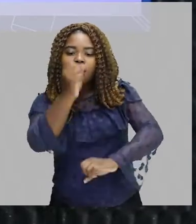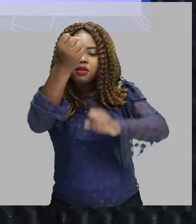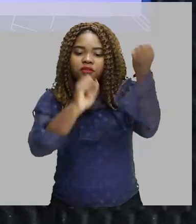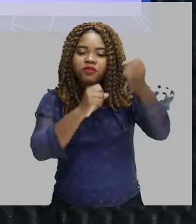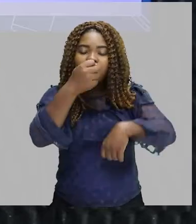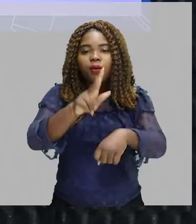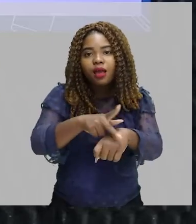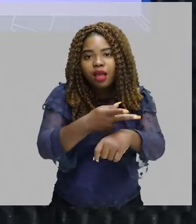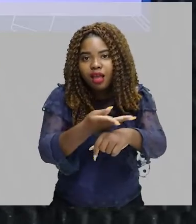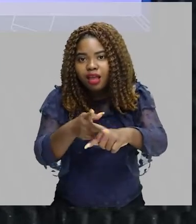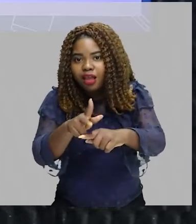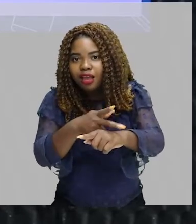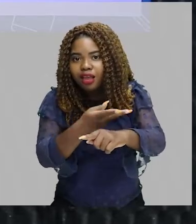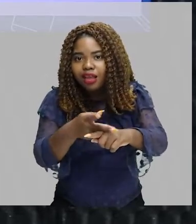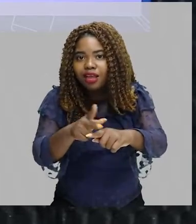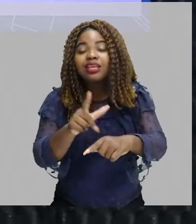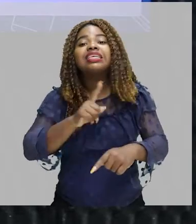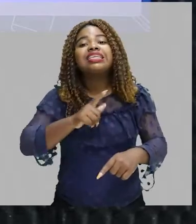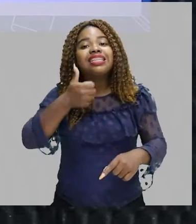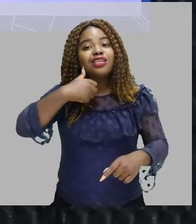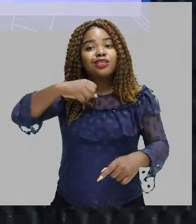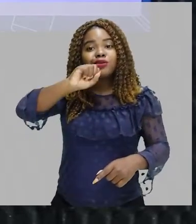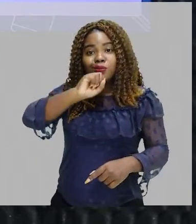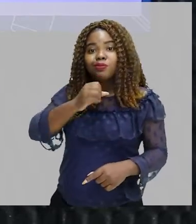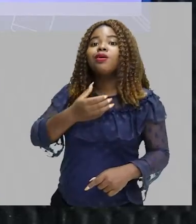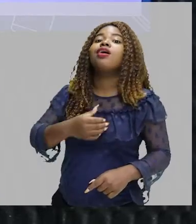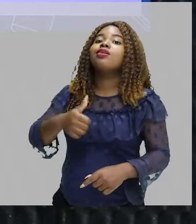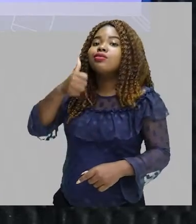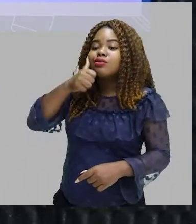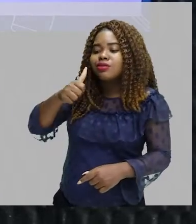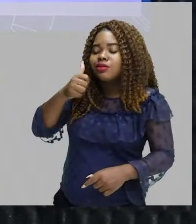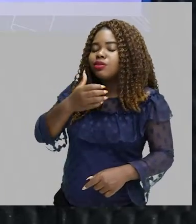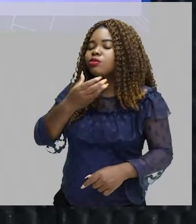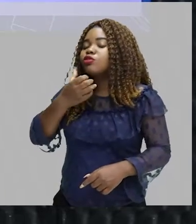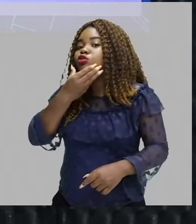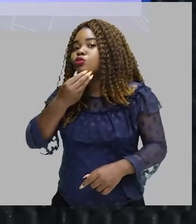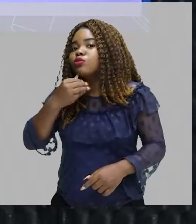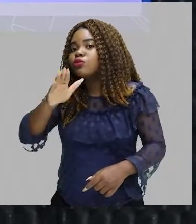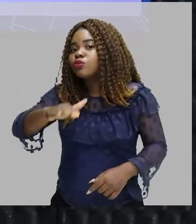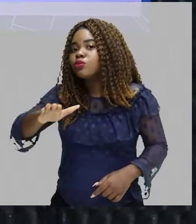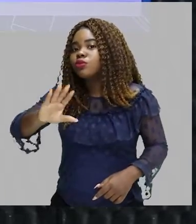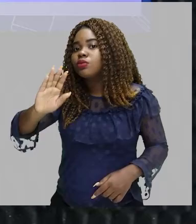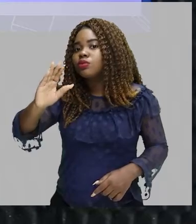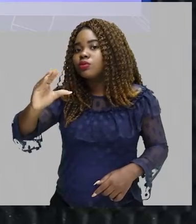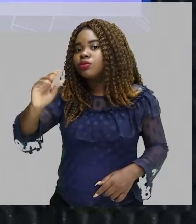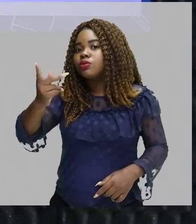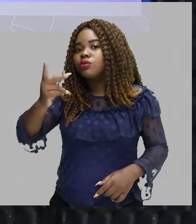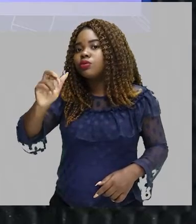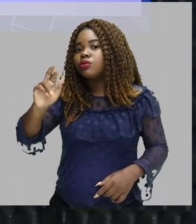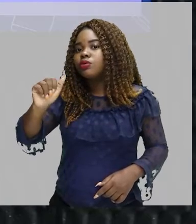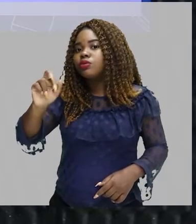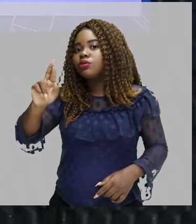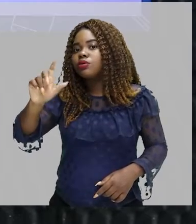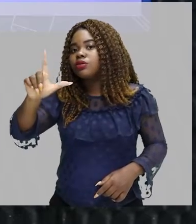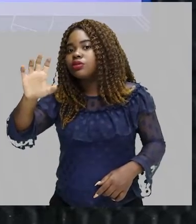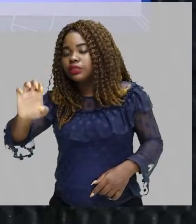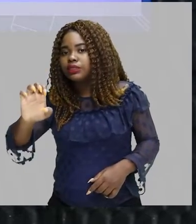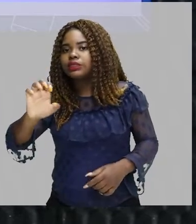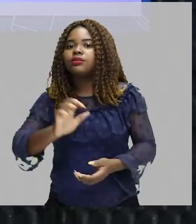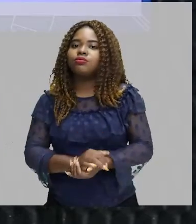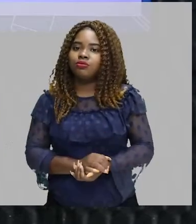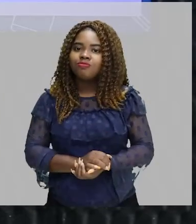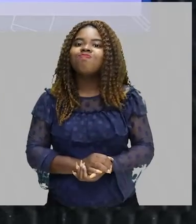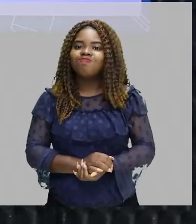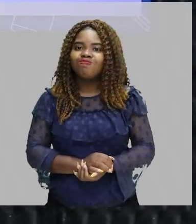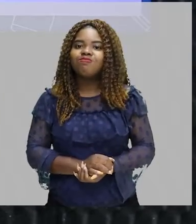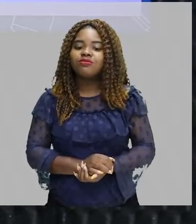né? Que tem o pai do menino Charlie, né, que é o ator principal, o filme começa, ele trabalha numa fábrica, ele é substituído,